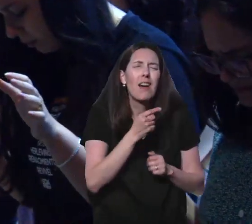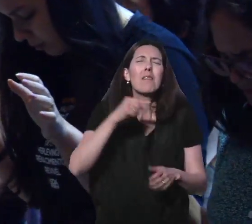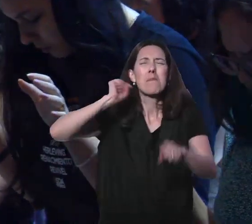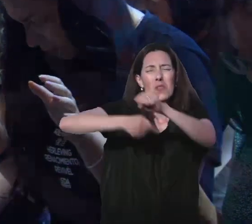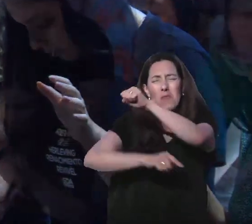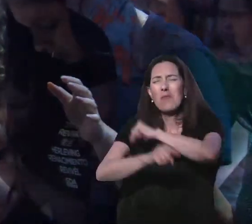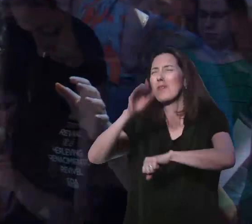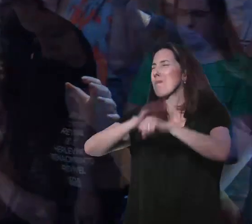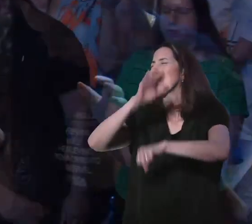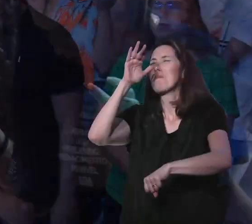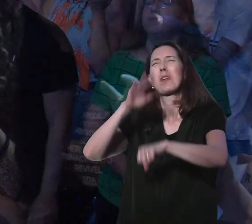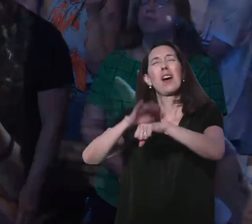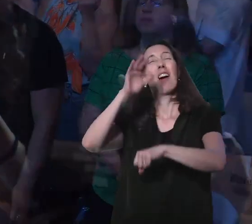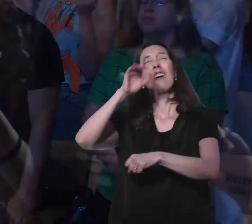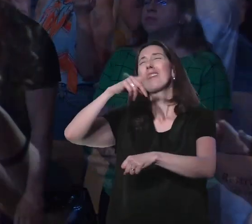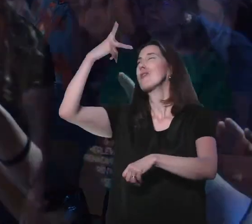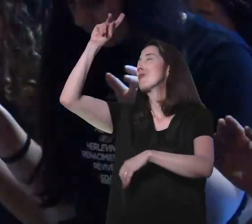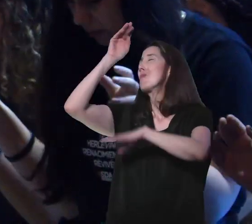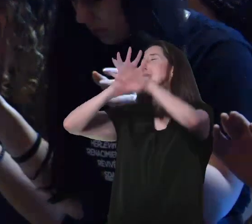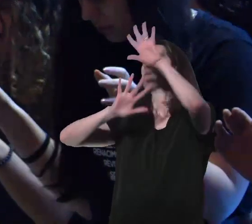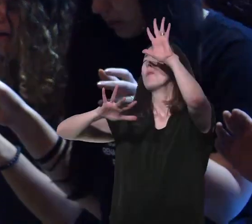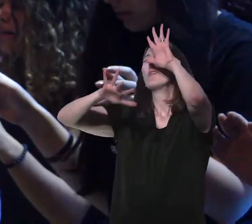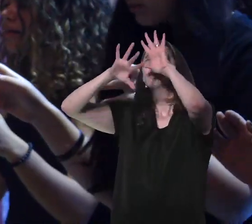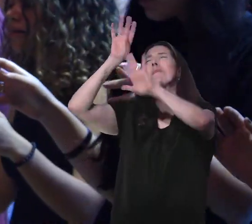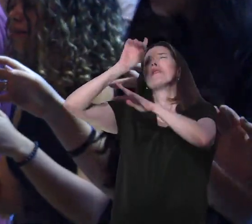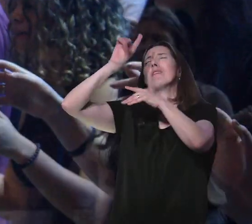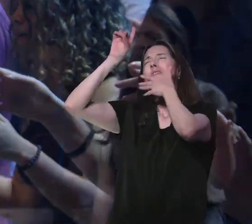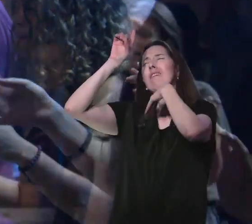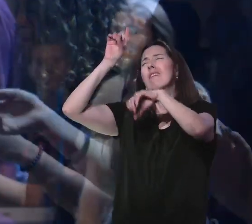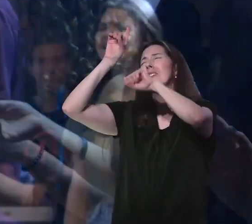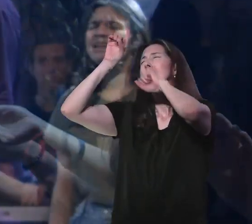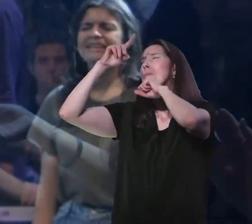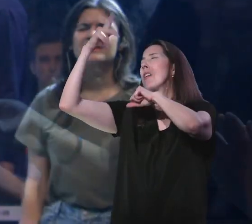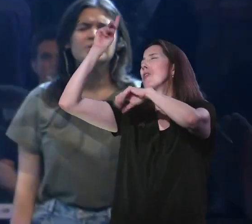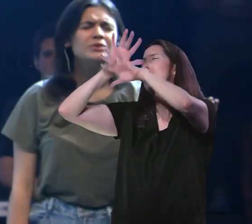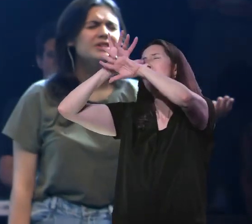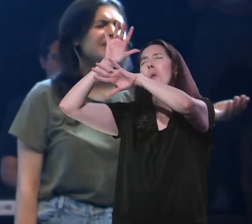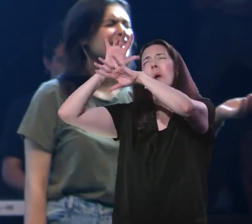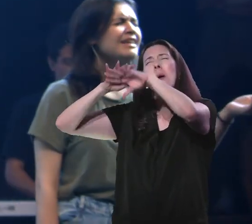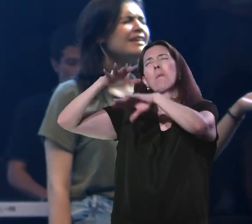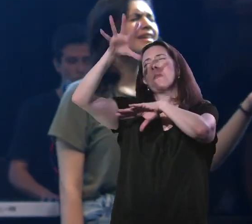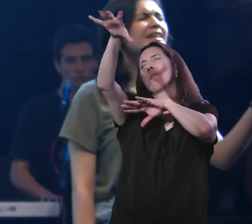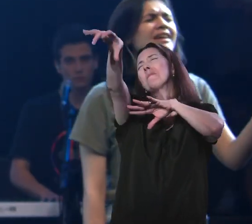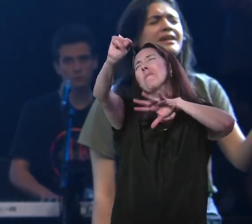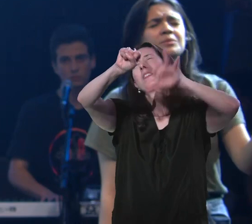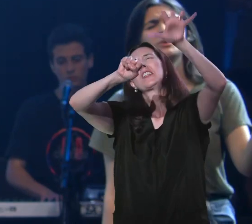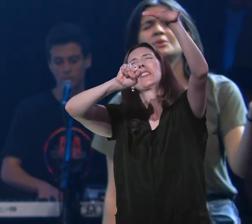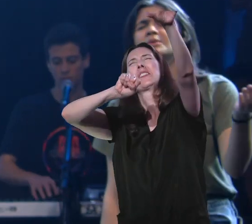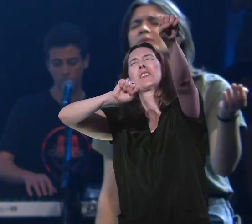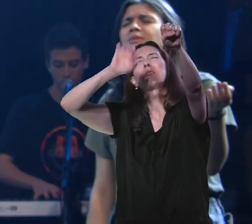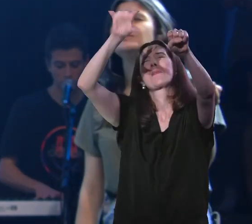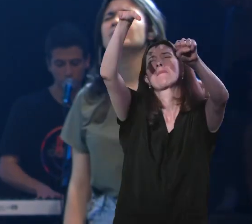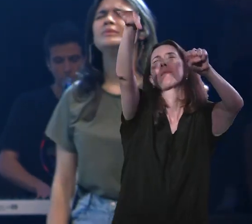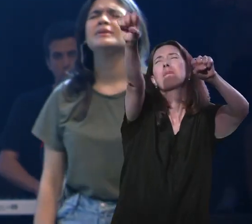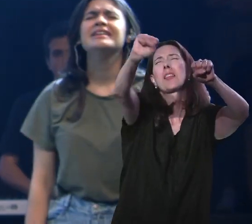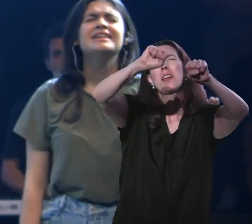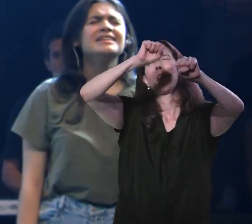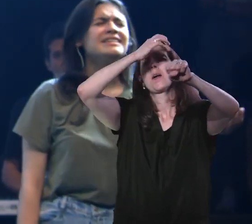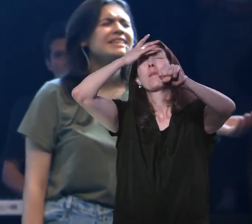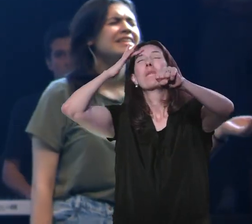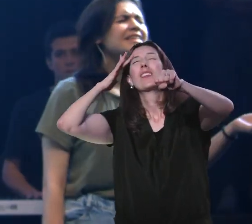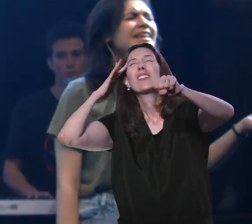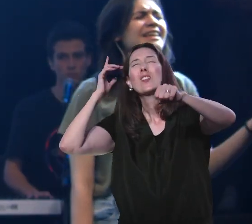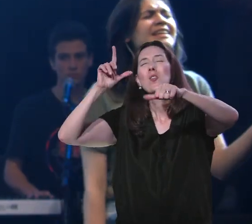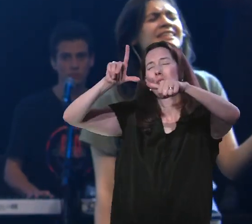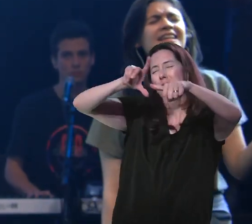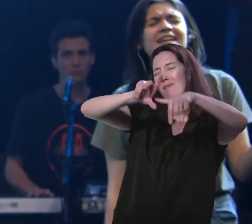Senhor, estende a sua mão, Pai. Estende a sua mão e leva esse povo para mais perto de